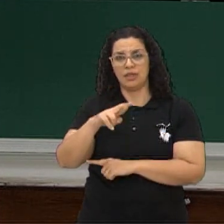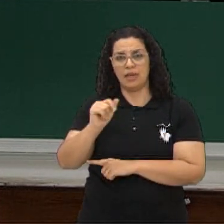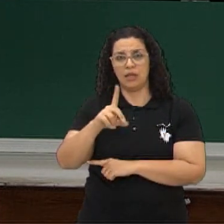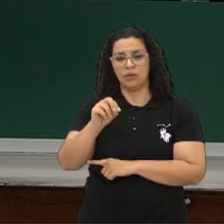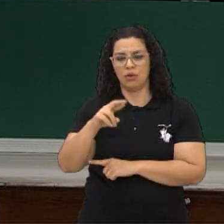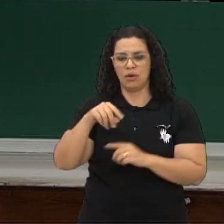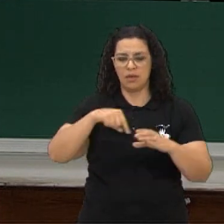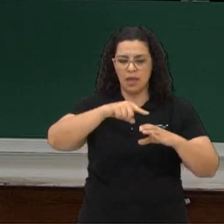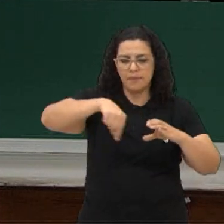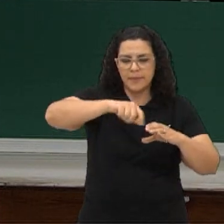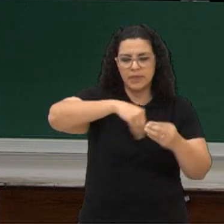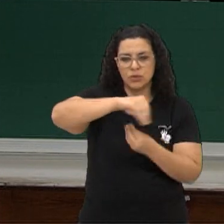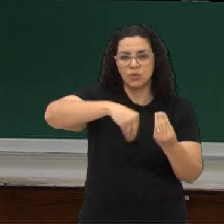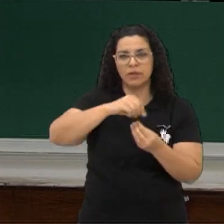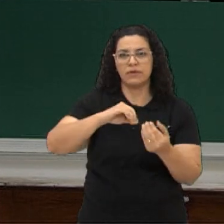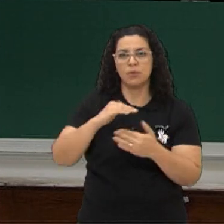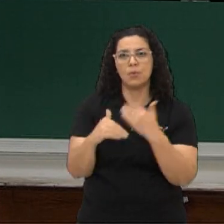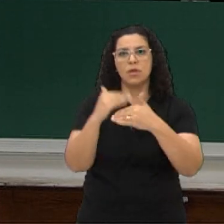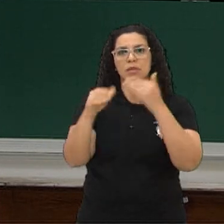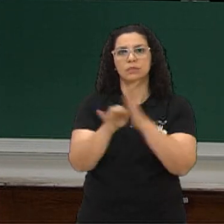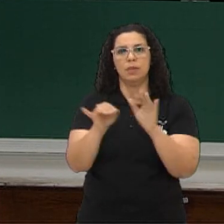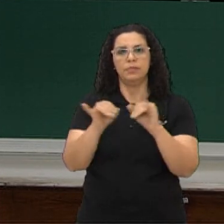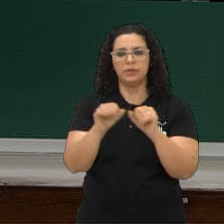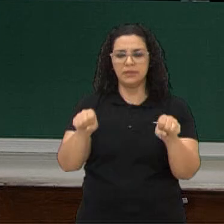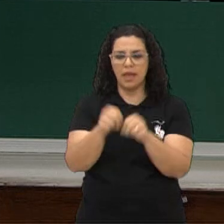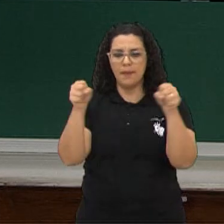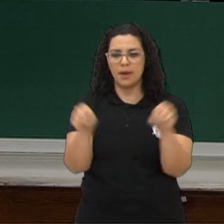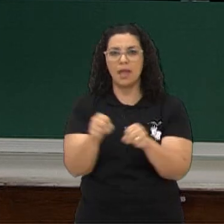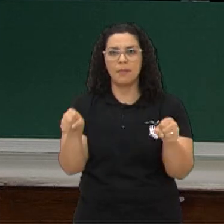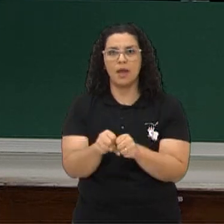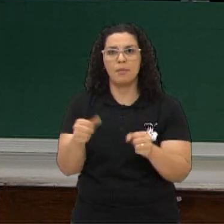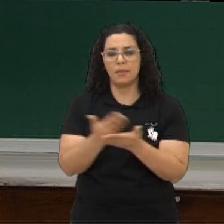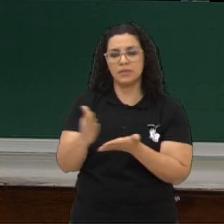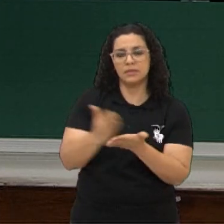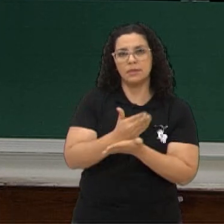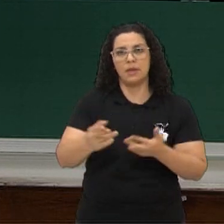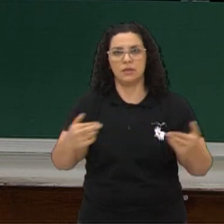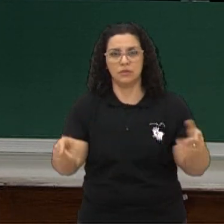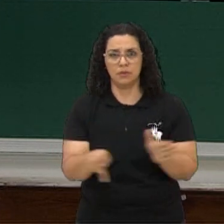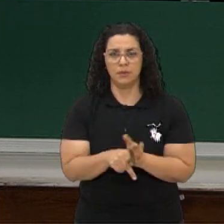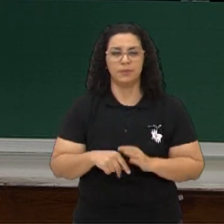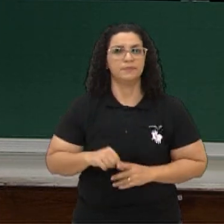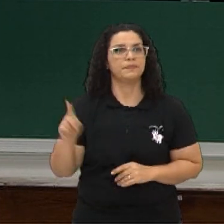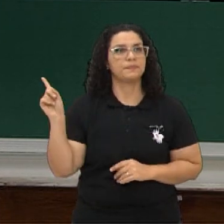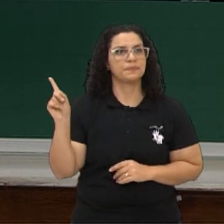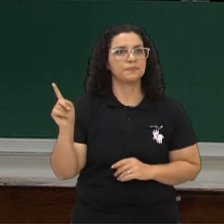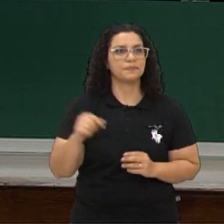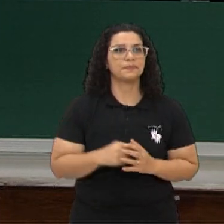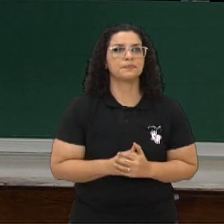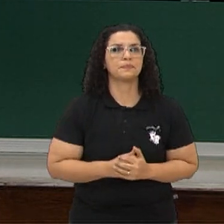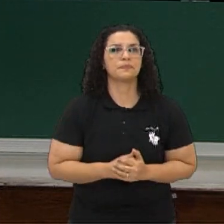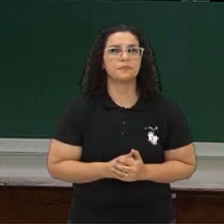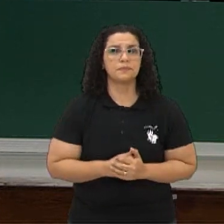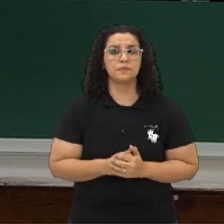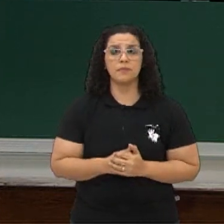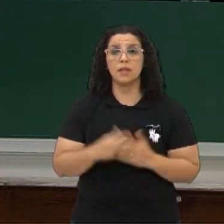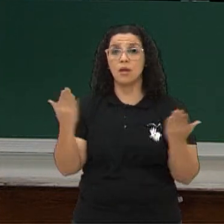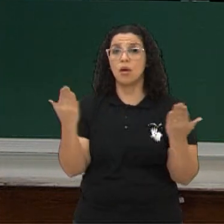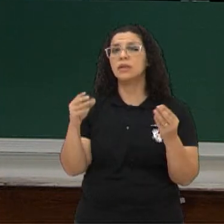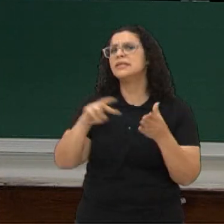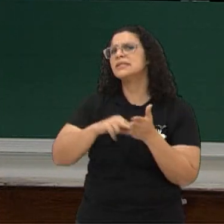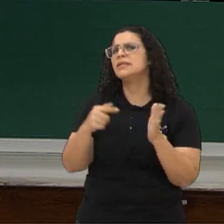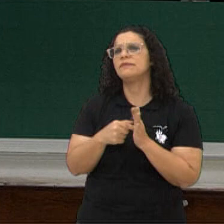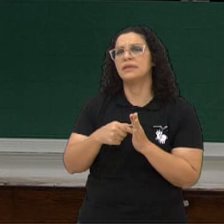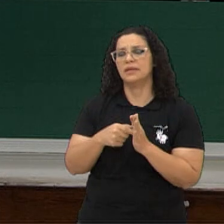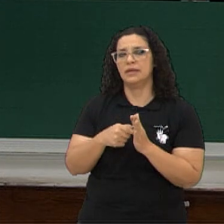dentro da solução faça o processo de eletrólise, ou seja, a separação. E aí, eletrólise ígnica,